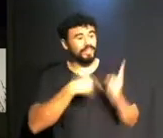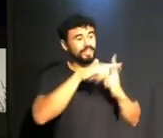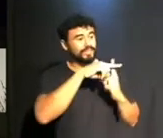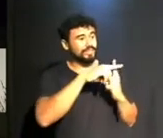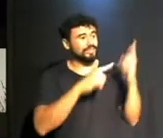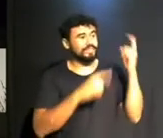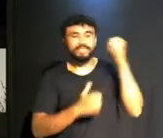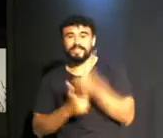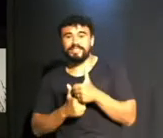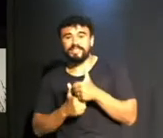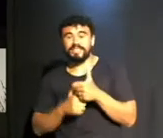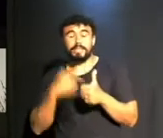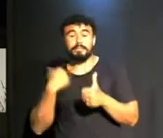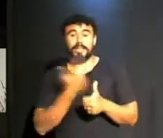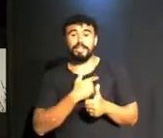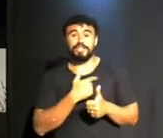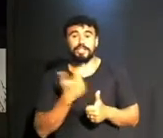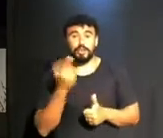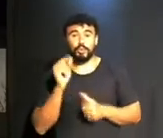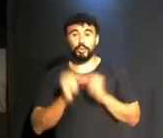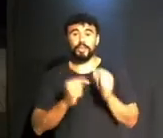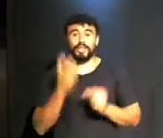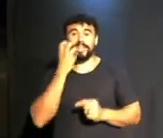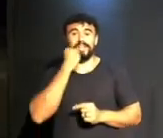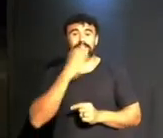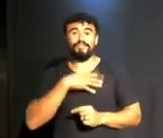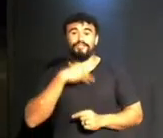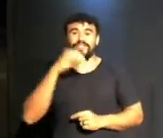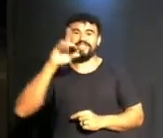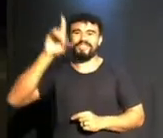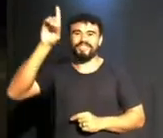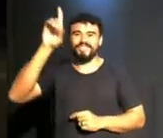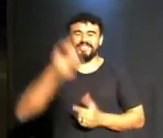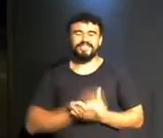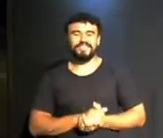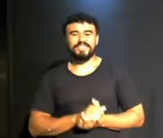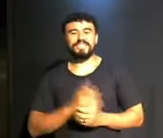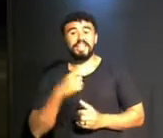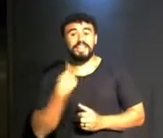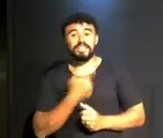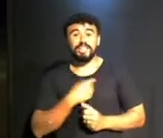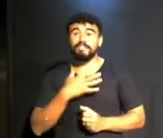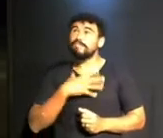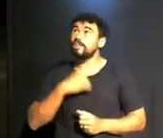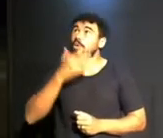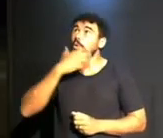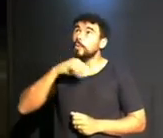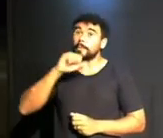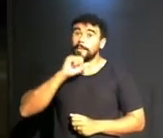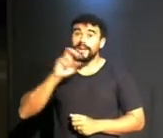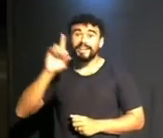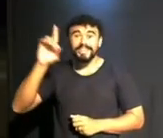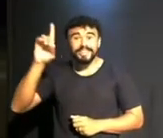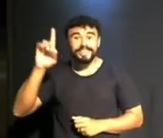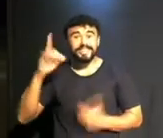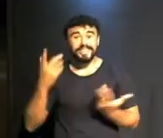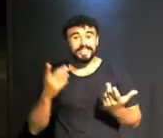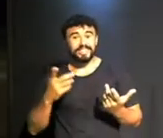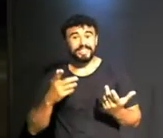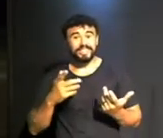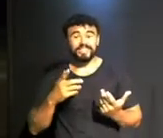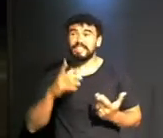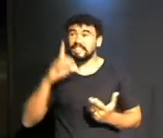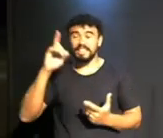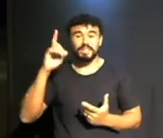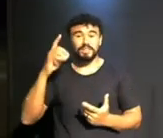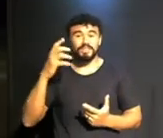para que nós pudéssemos nos tornar filhos de Deus Filhos do Pai altíssimo filhos do